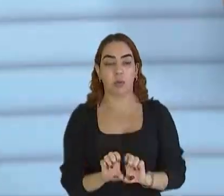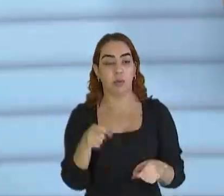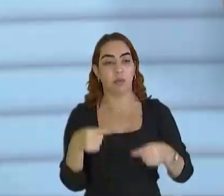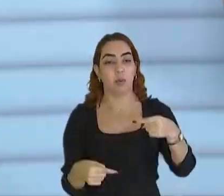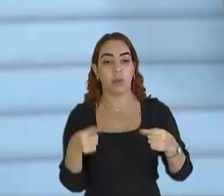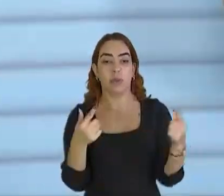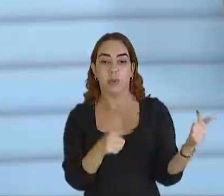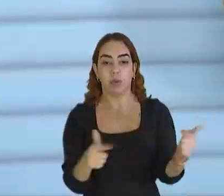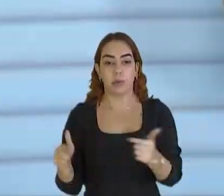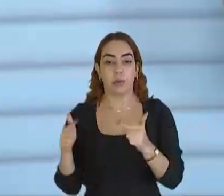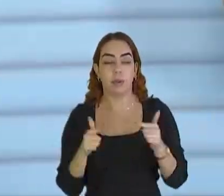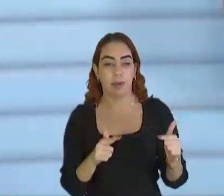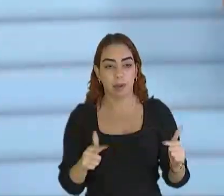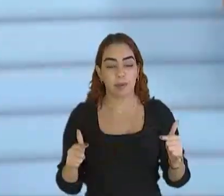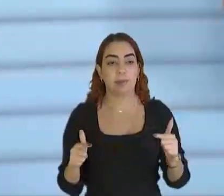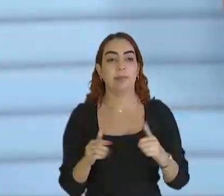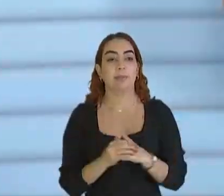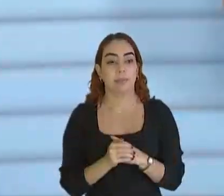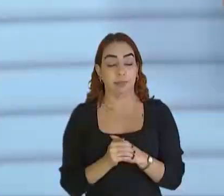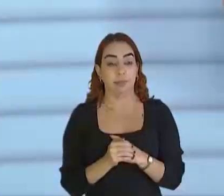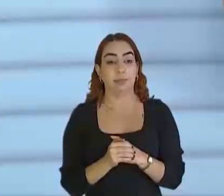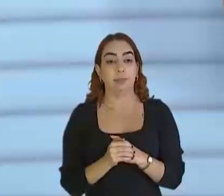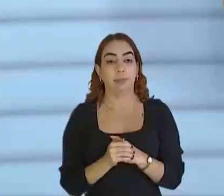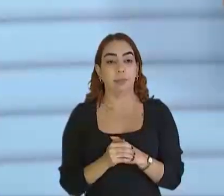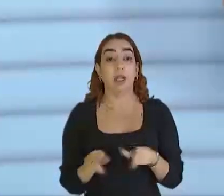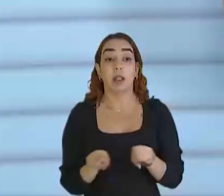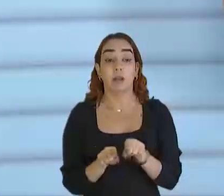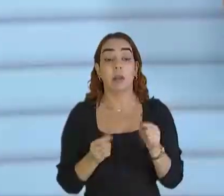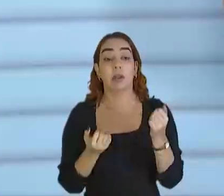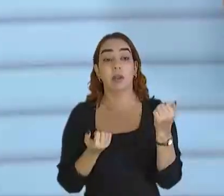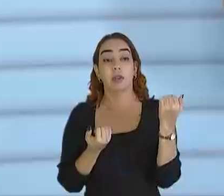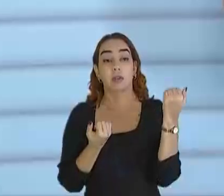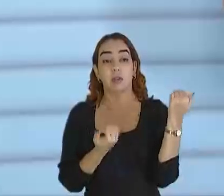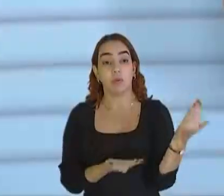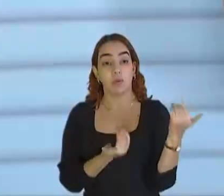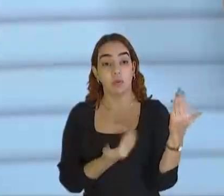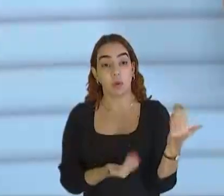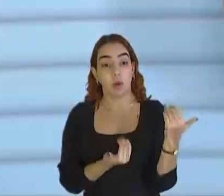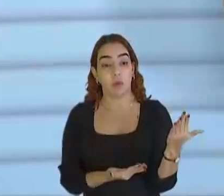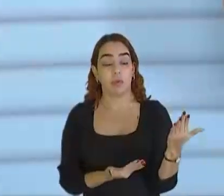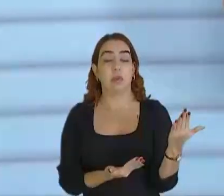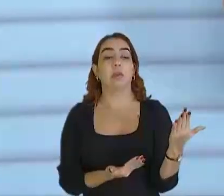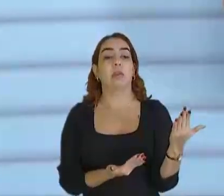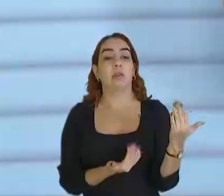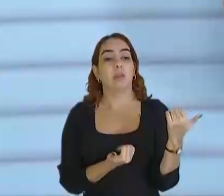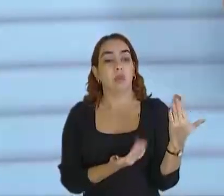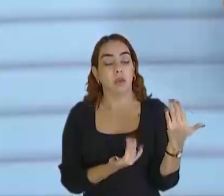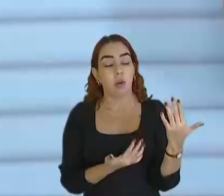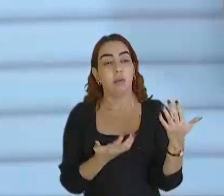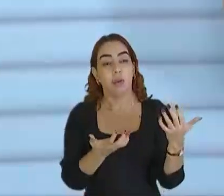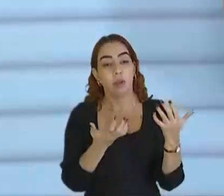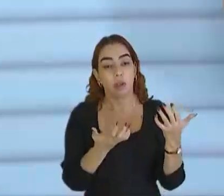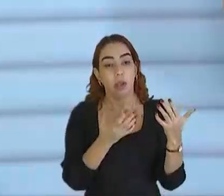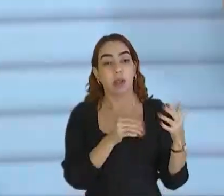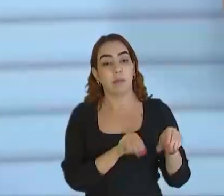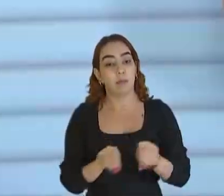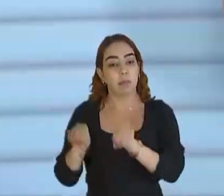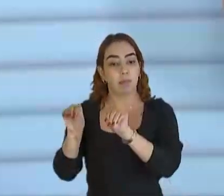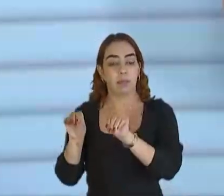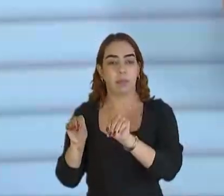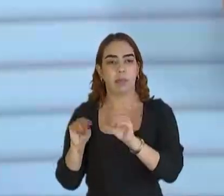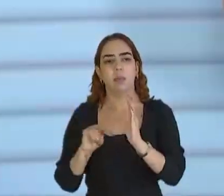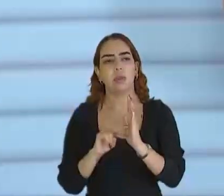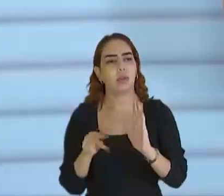pública. Né? Há uma migração juvenil das médias e pequenas cidades para as grandes cidades nesses estados. O que é